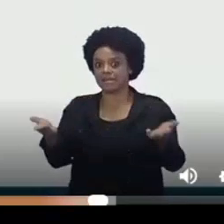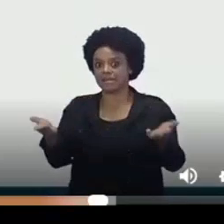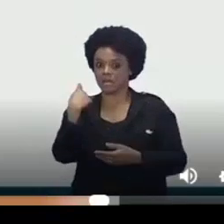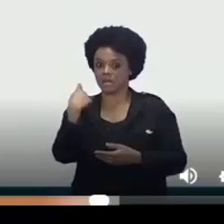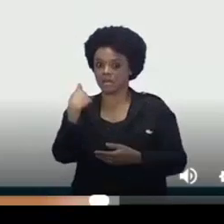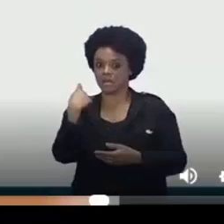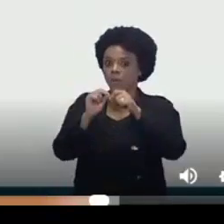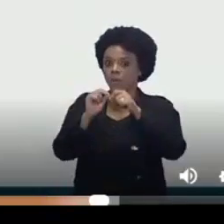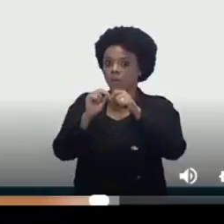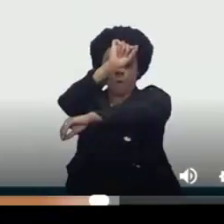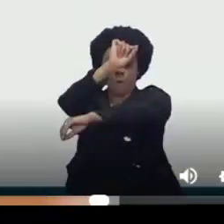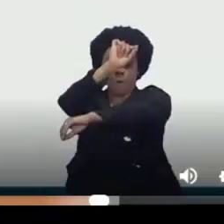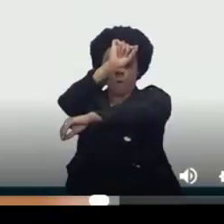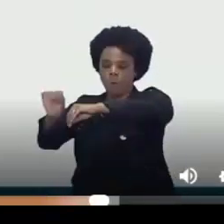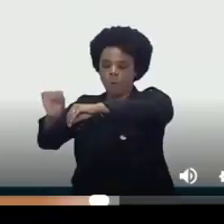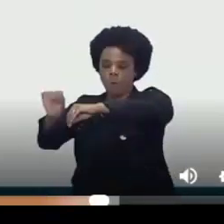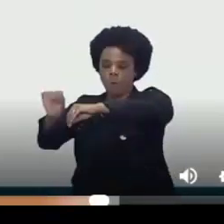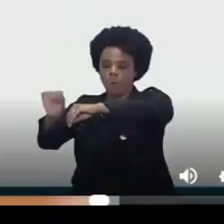velocidade